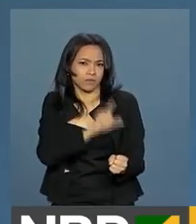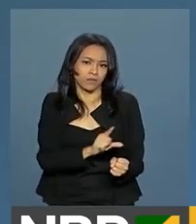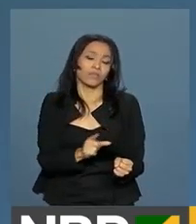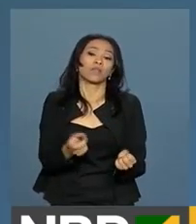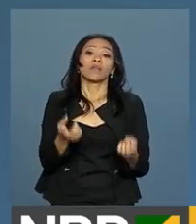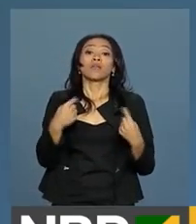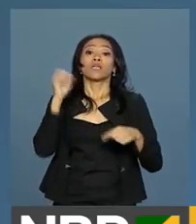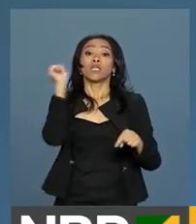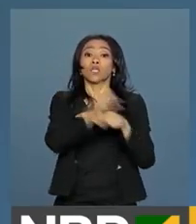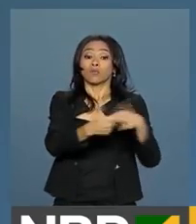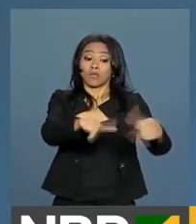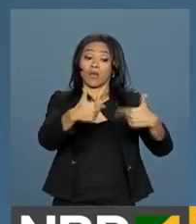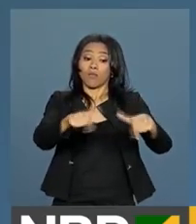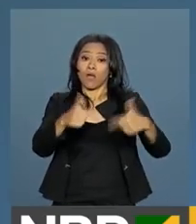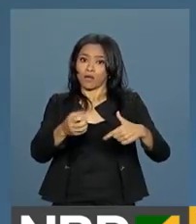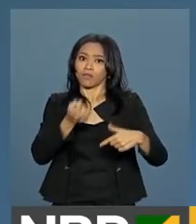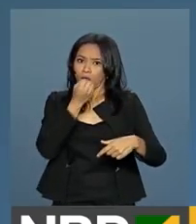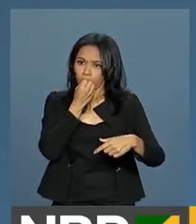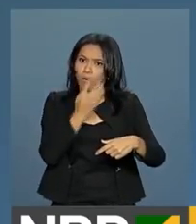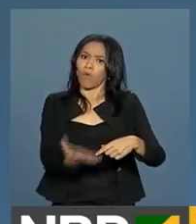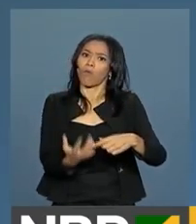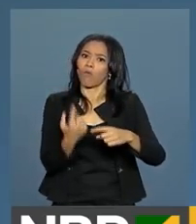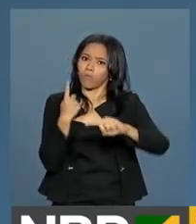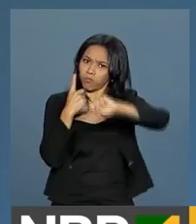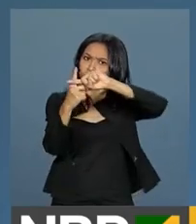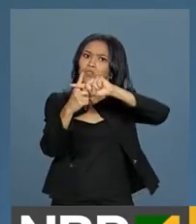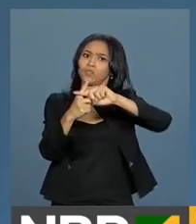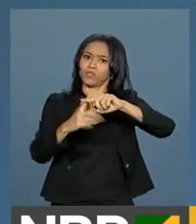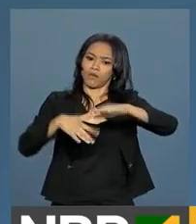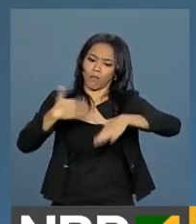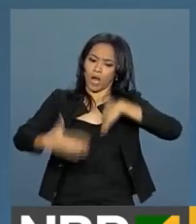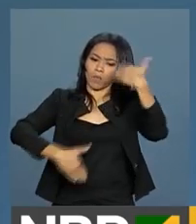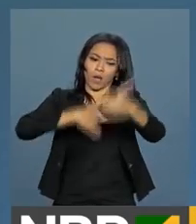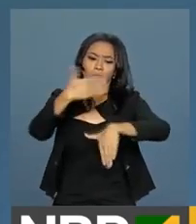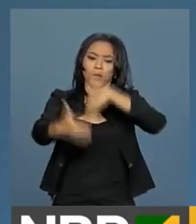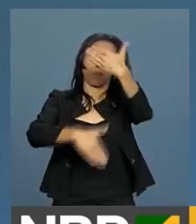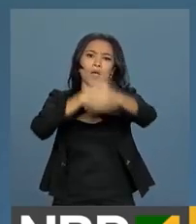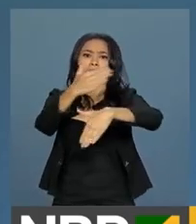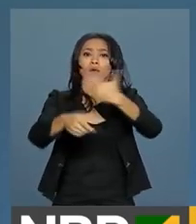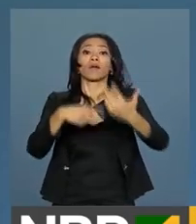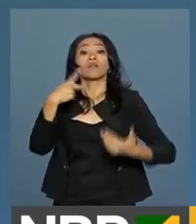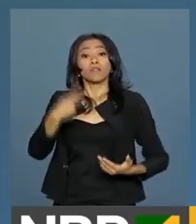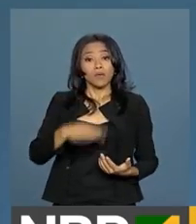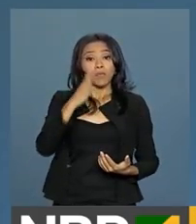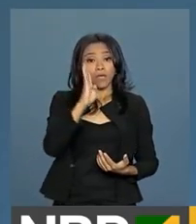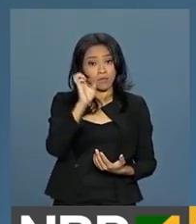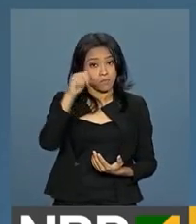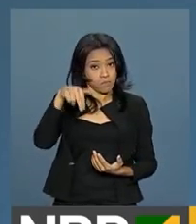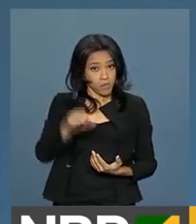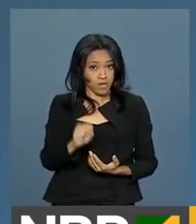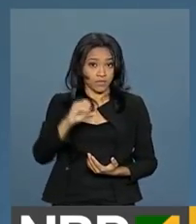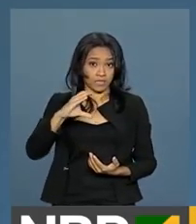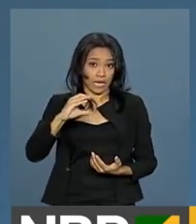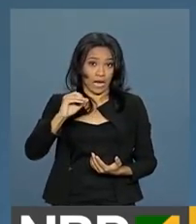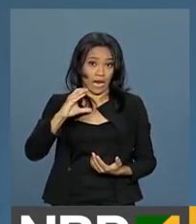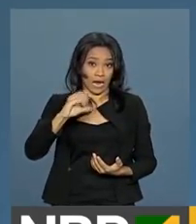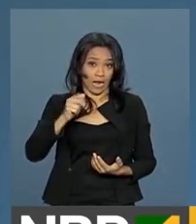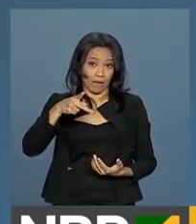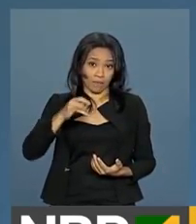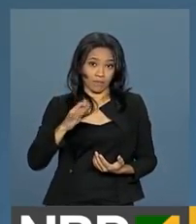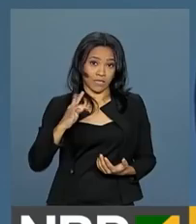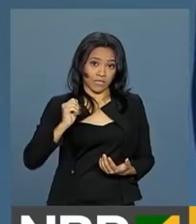tem saldo positivo a produção de bens de capital continua a aumentar as